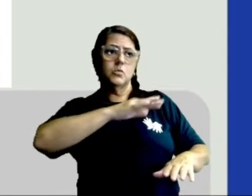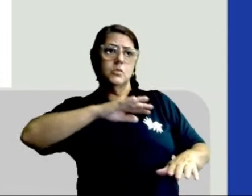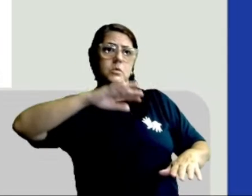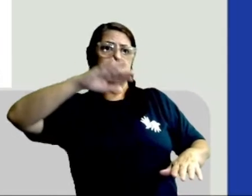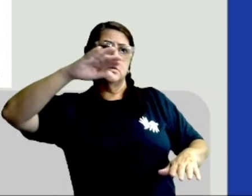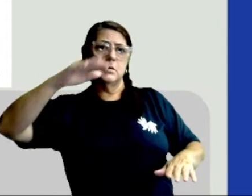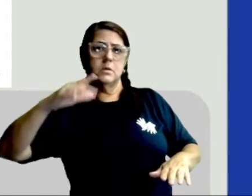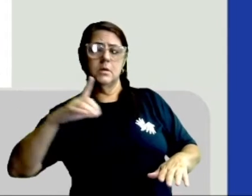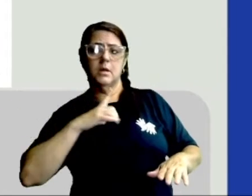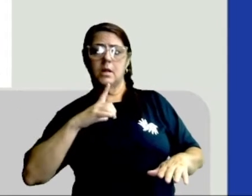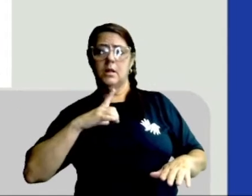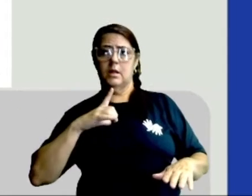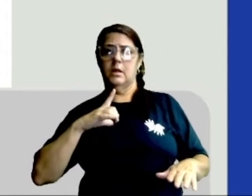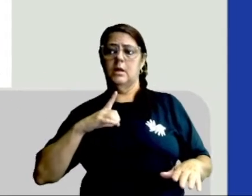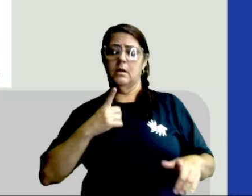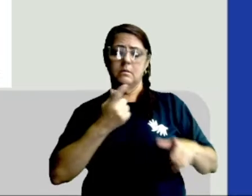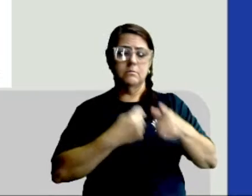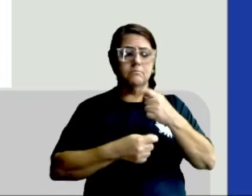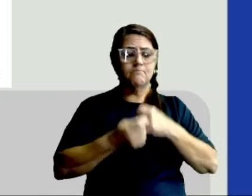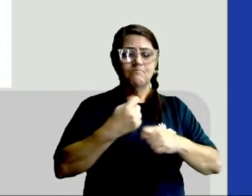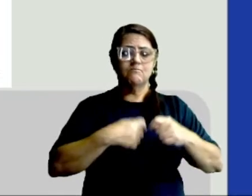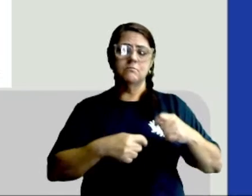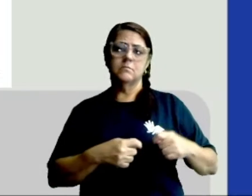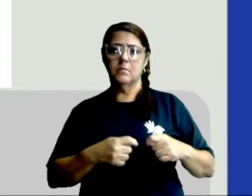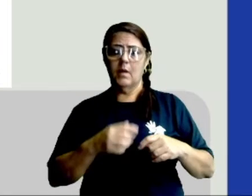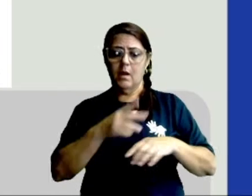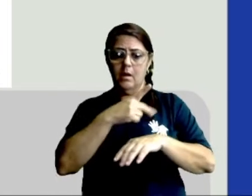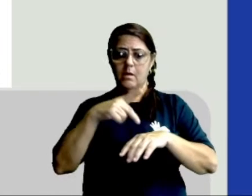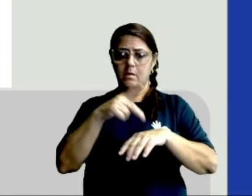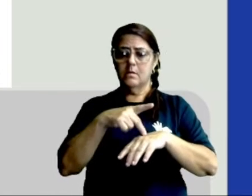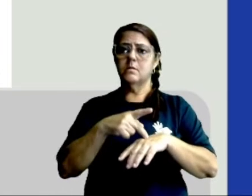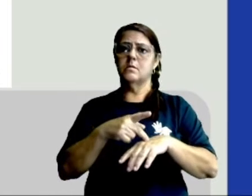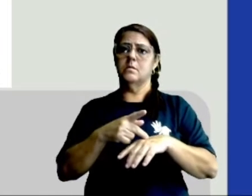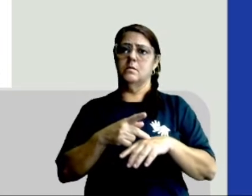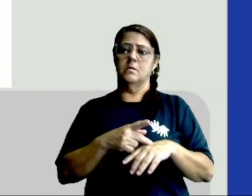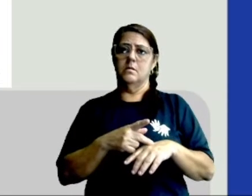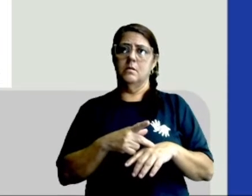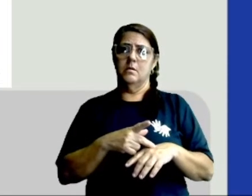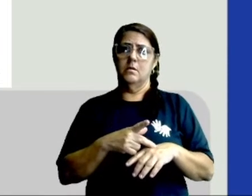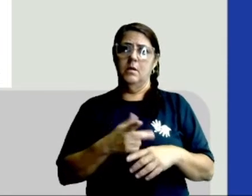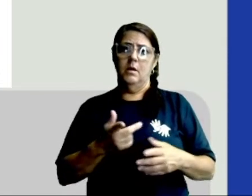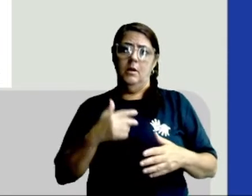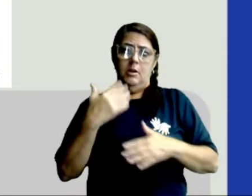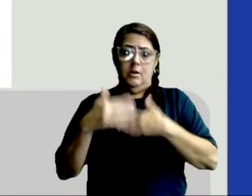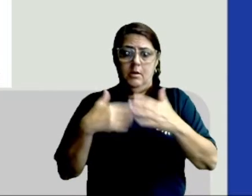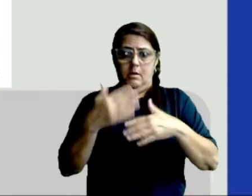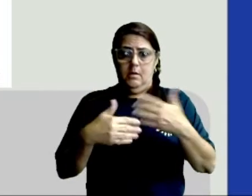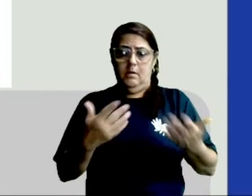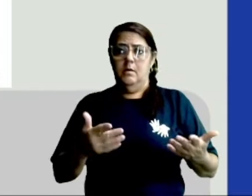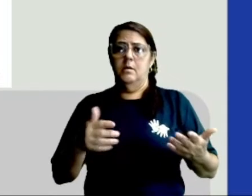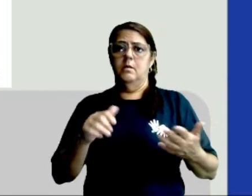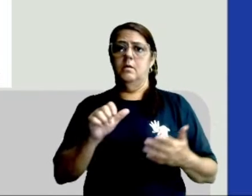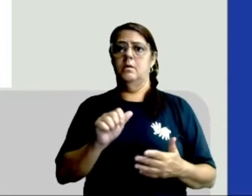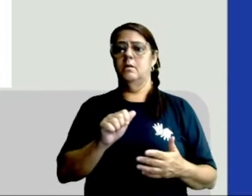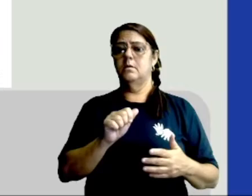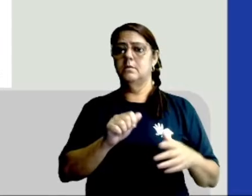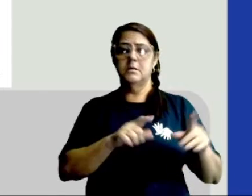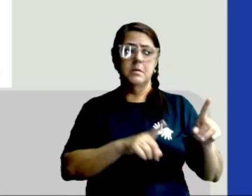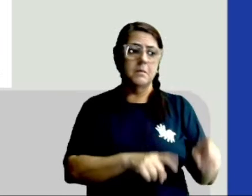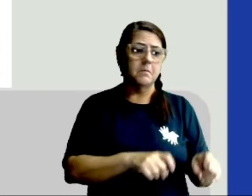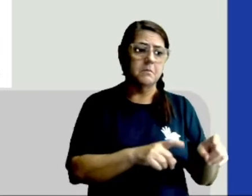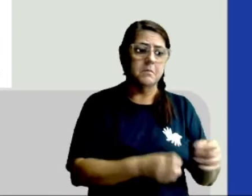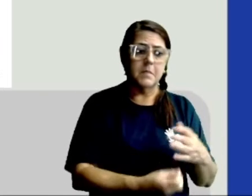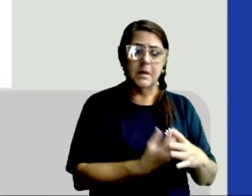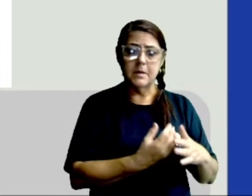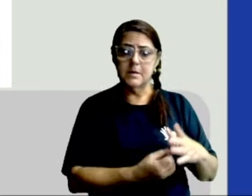Trinidad e Tobago, né, elas são países, né, que têm economia no desenvolvimento agrícola, mas também